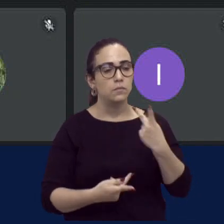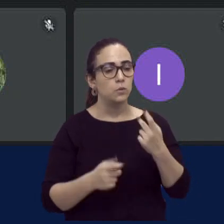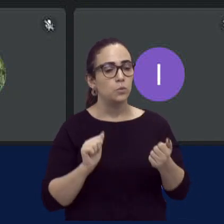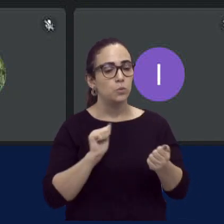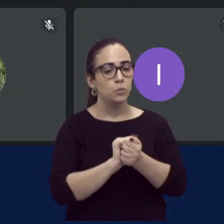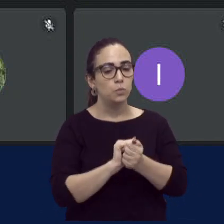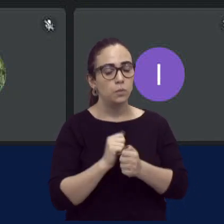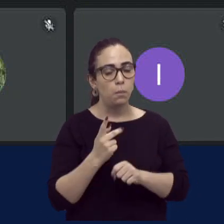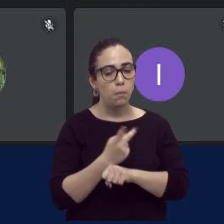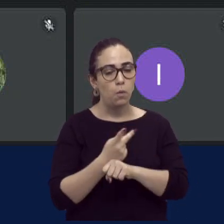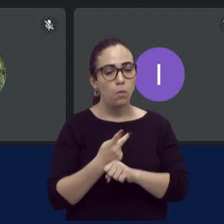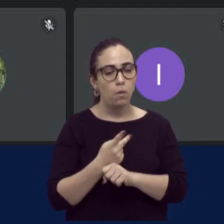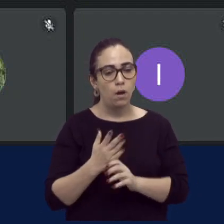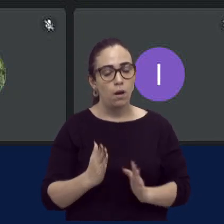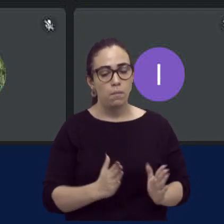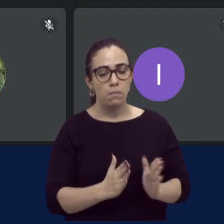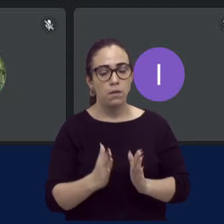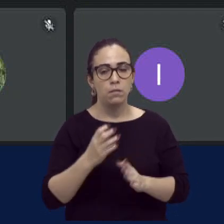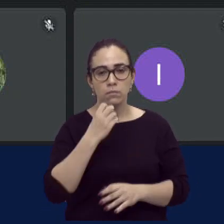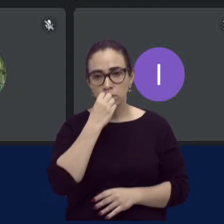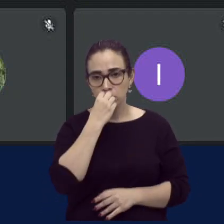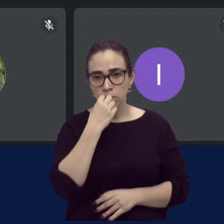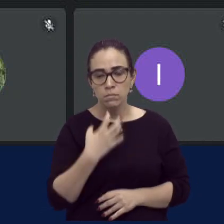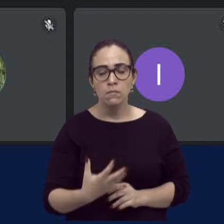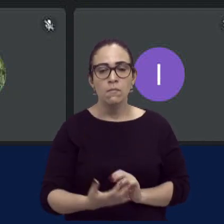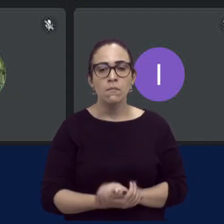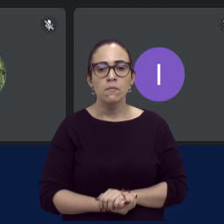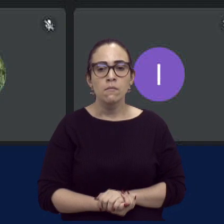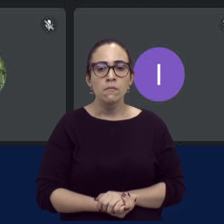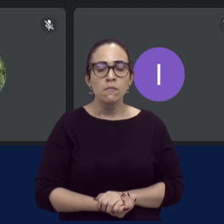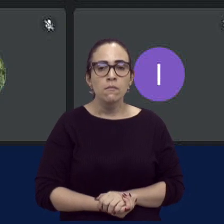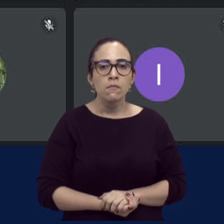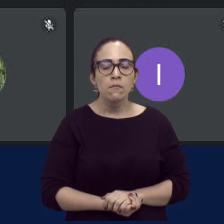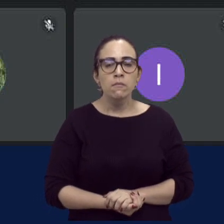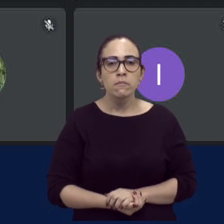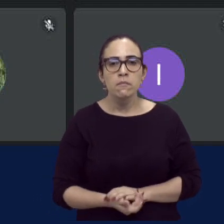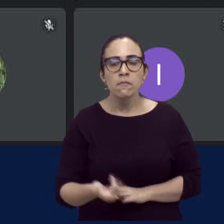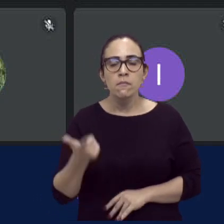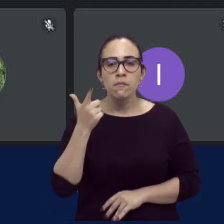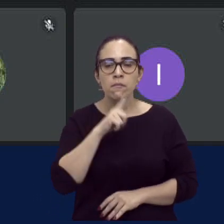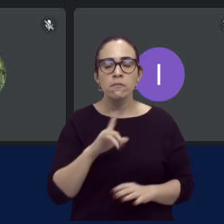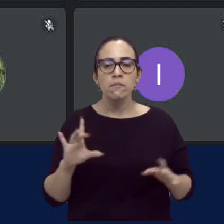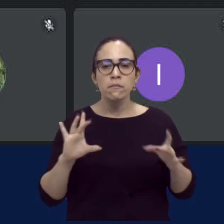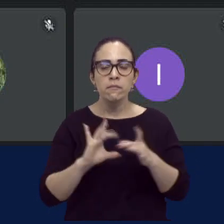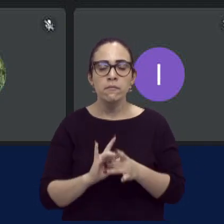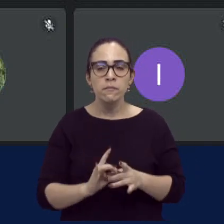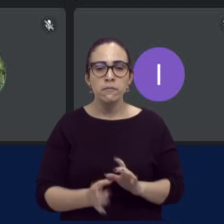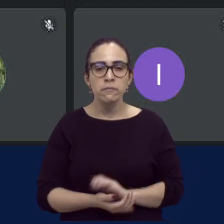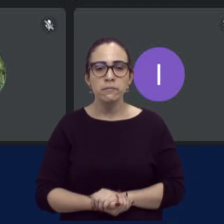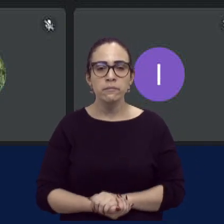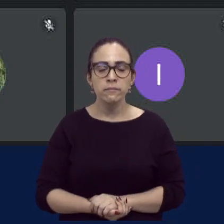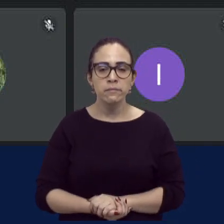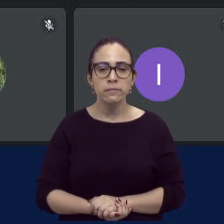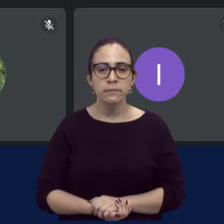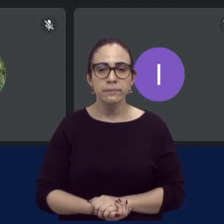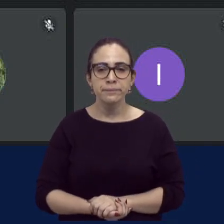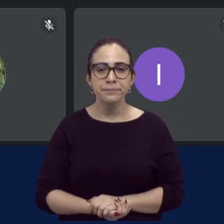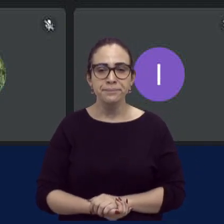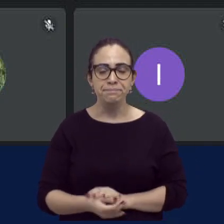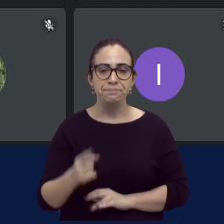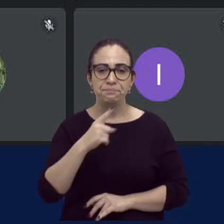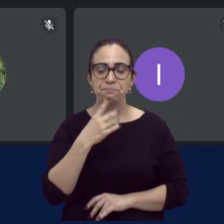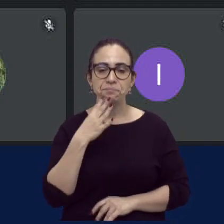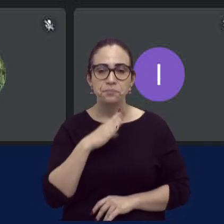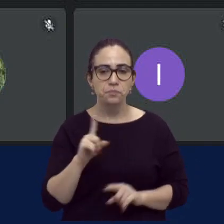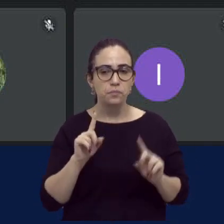encontramos o caminho. A gente conseguimos a conexão. Ela não tinha conhecimento de CNV. Eu